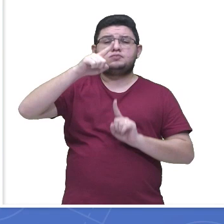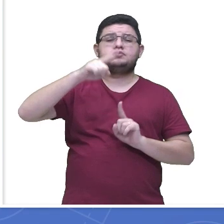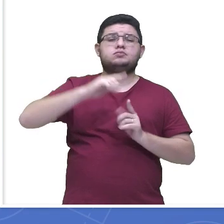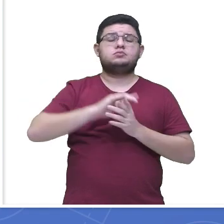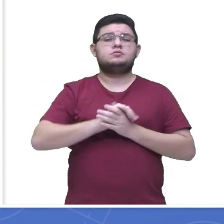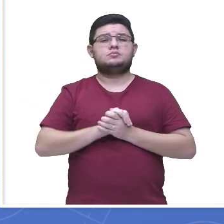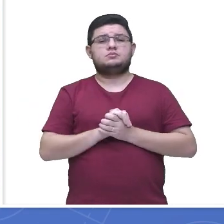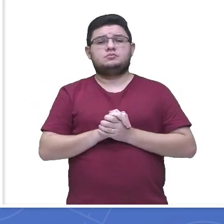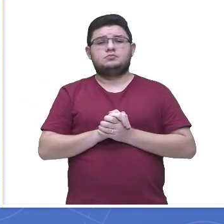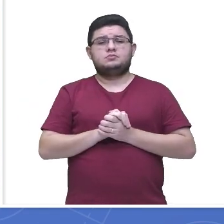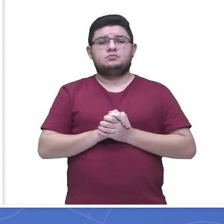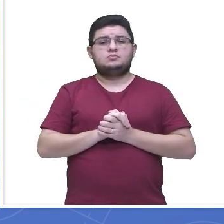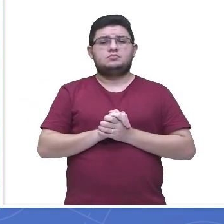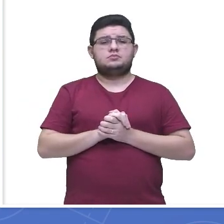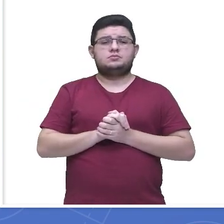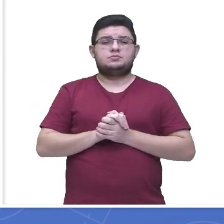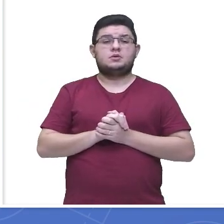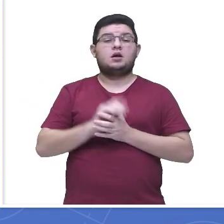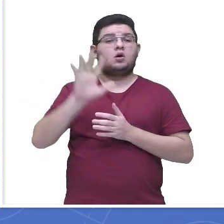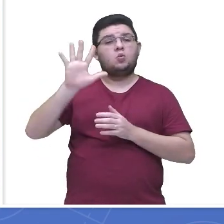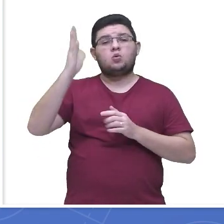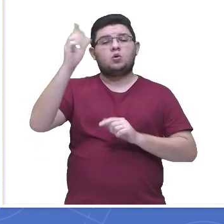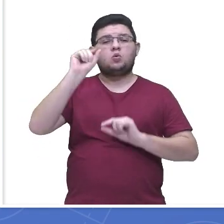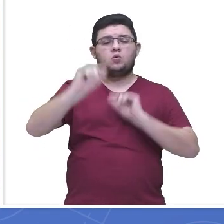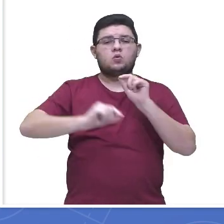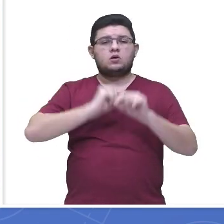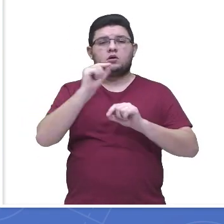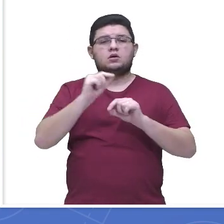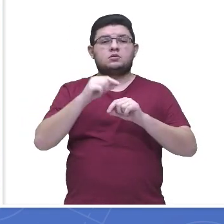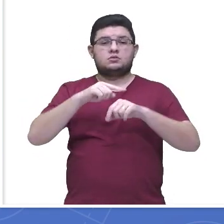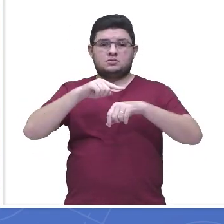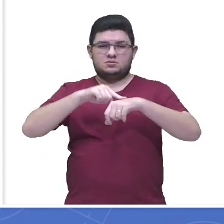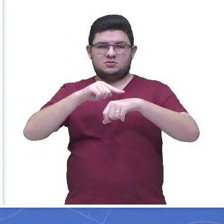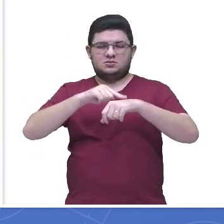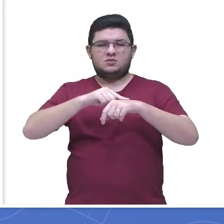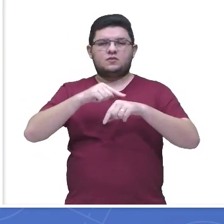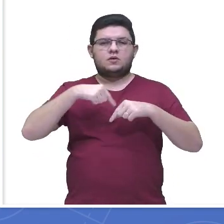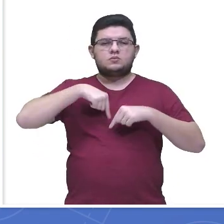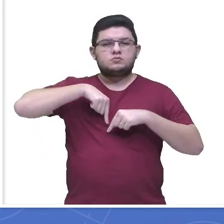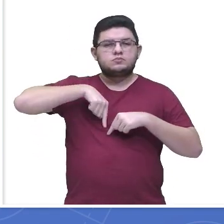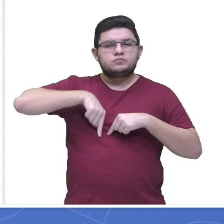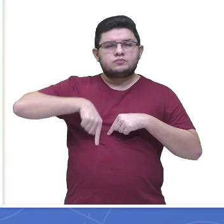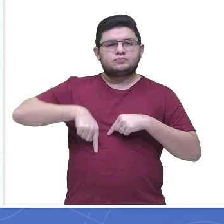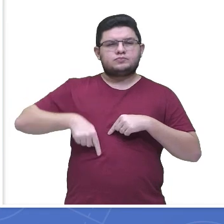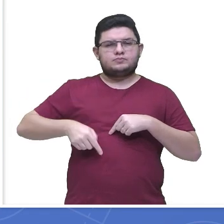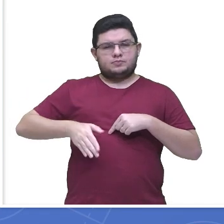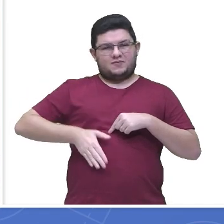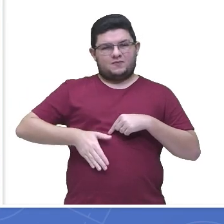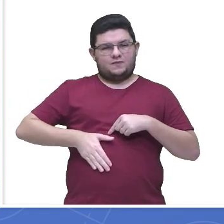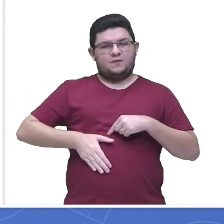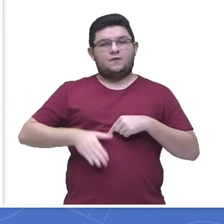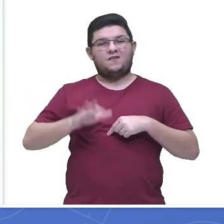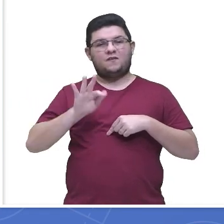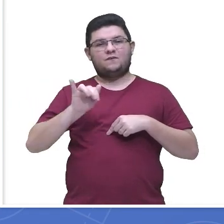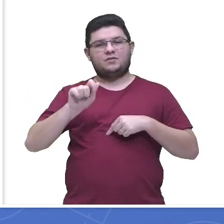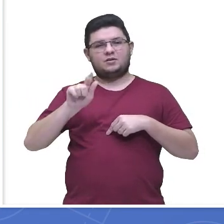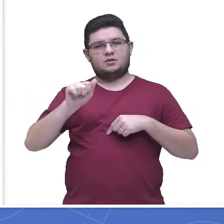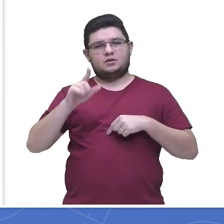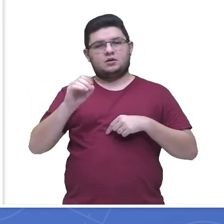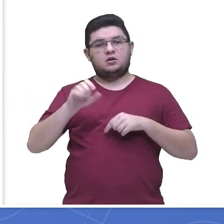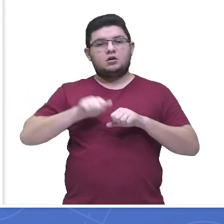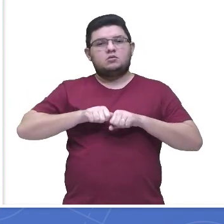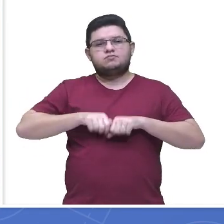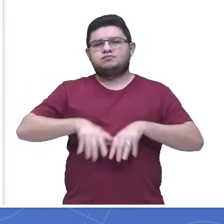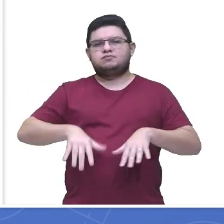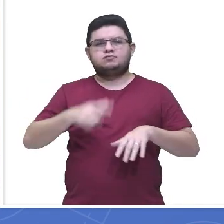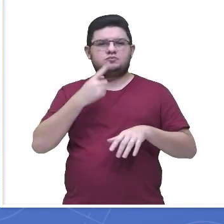por exemplo. E aí esse protozoário, ele vai lá para o fígado dessa pessoa. E aí ele se multiplica, cai na corrente sanguínea. E